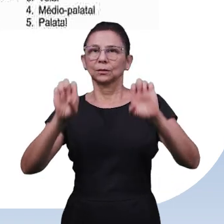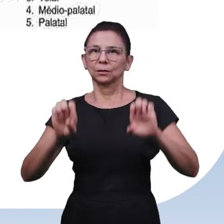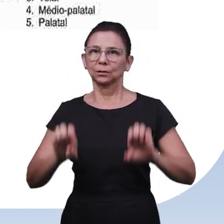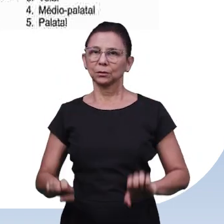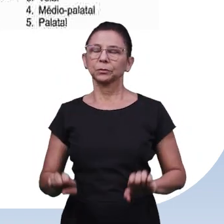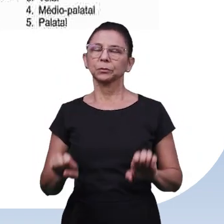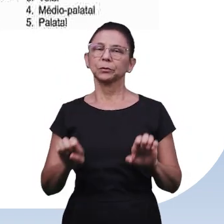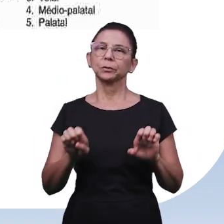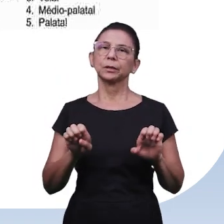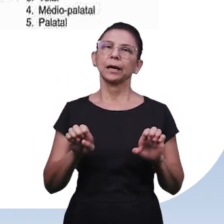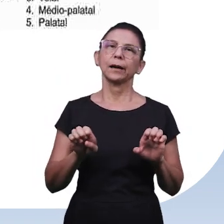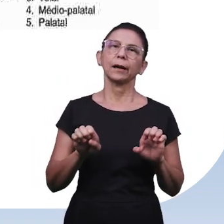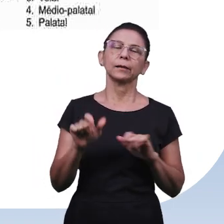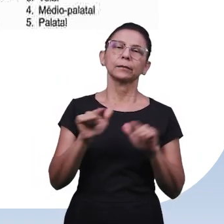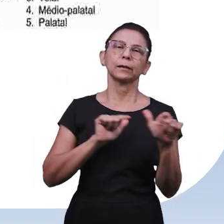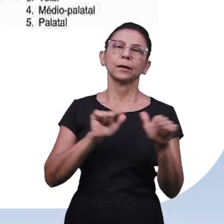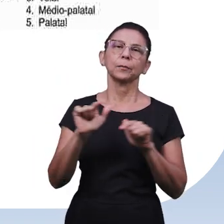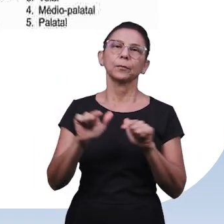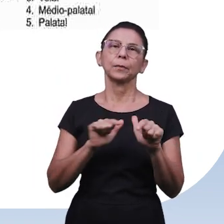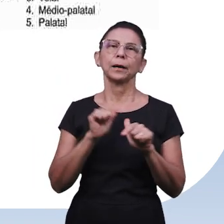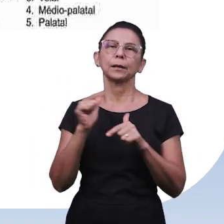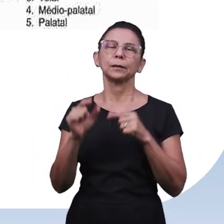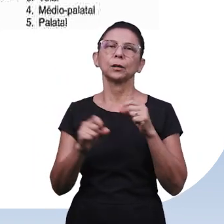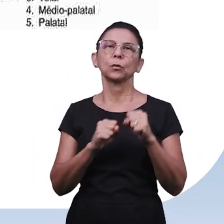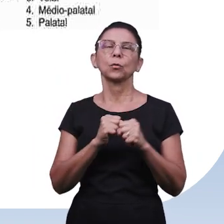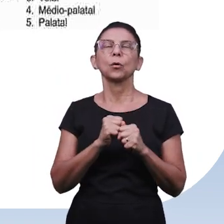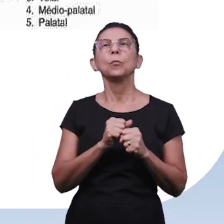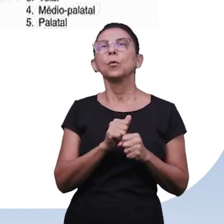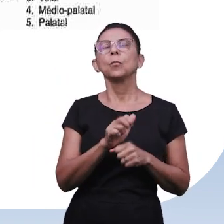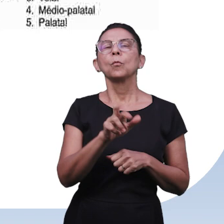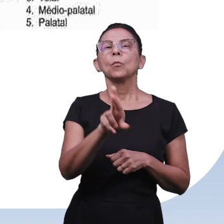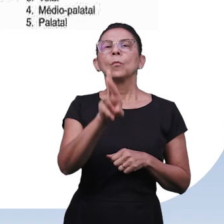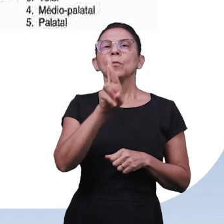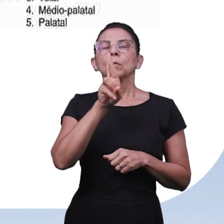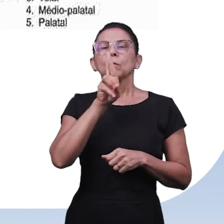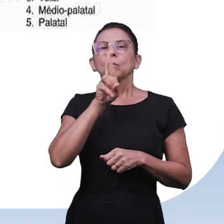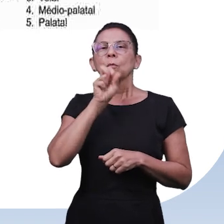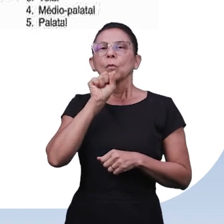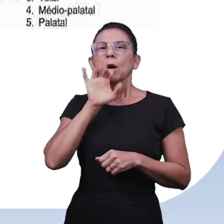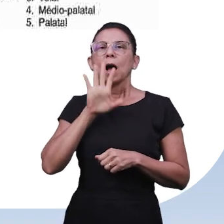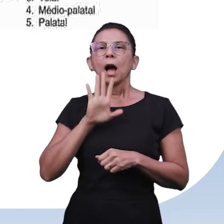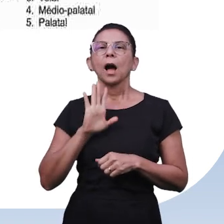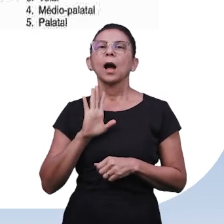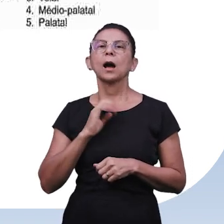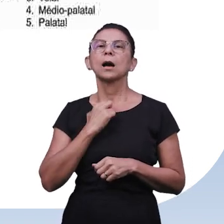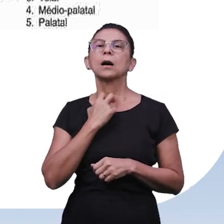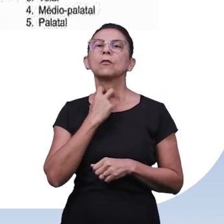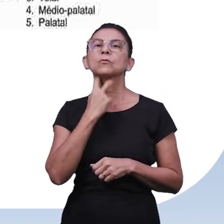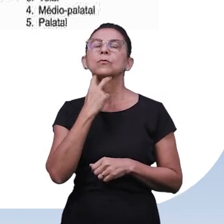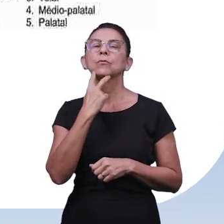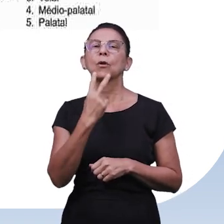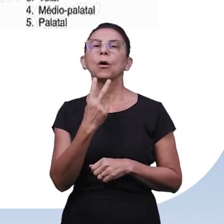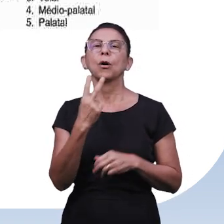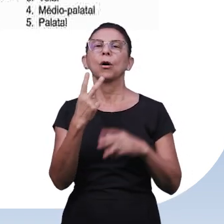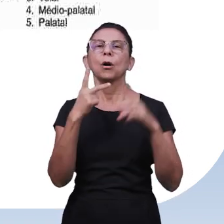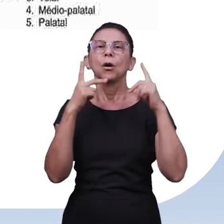funciona como um filtro do som que foi gerado na região da prega